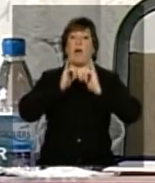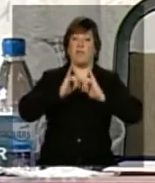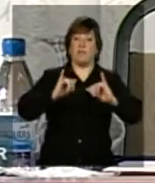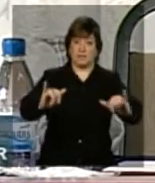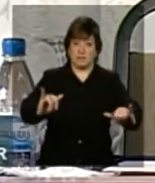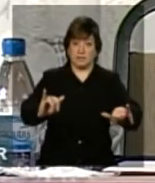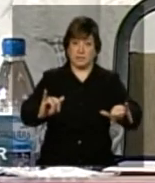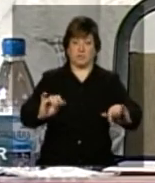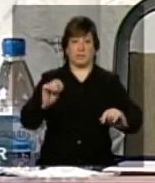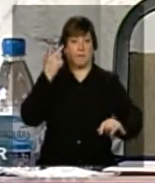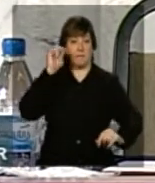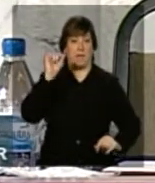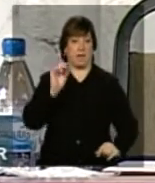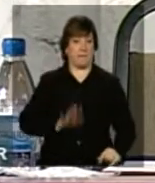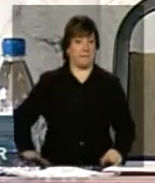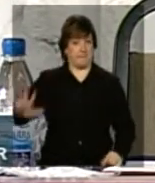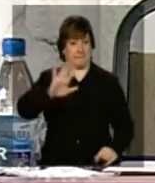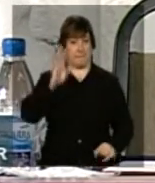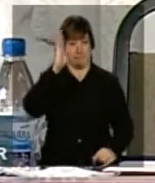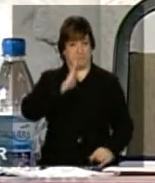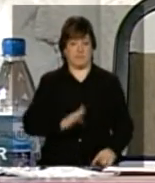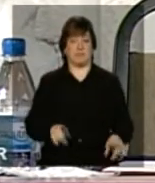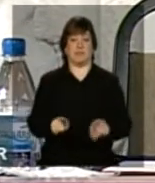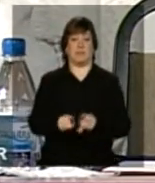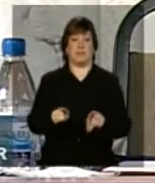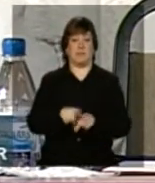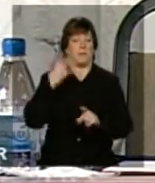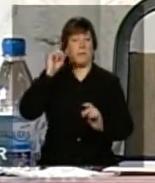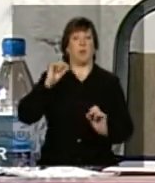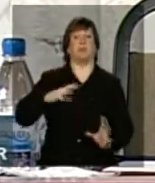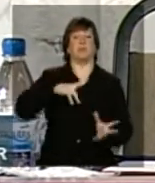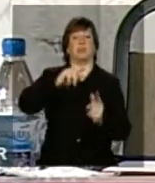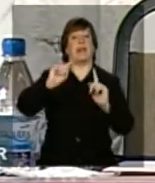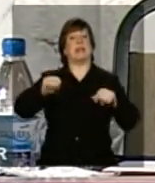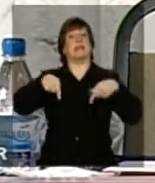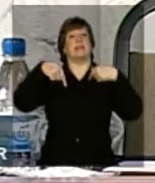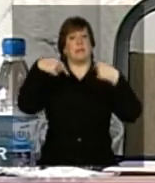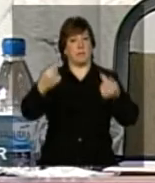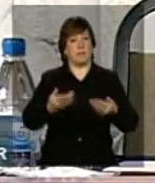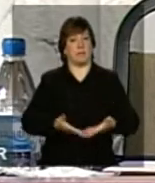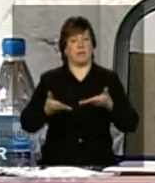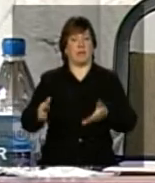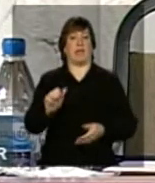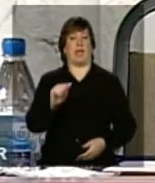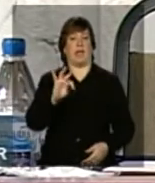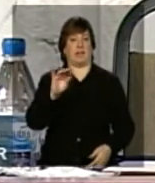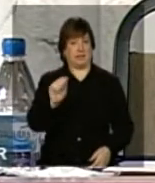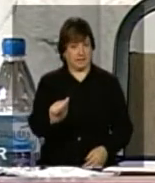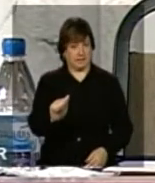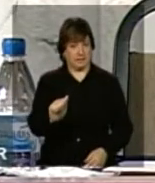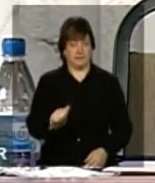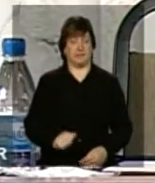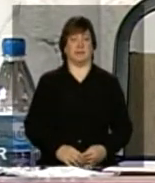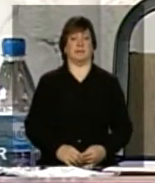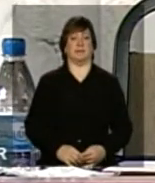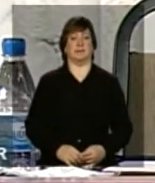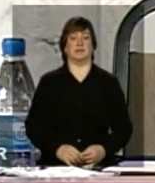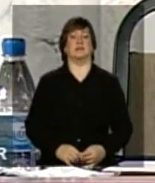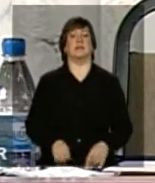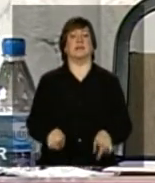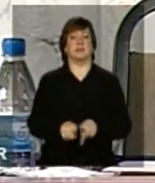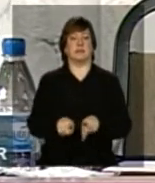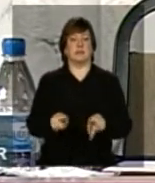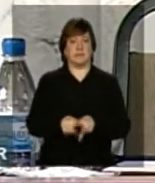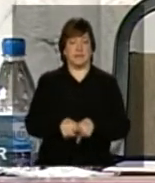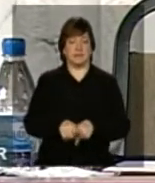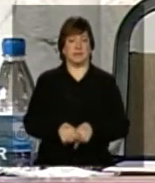comunicados nacionais e internacionais para depois passar para a ata e